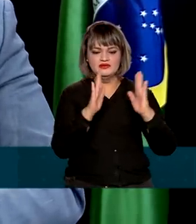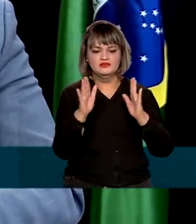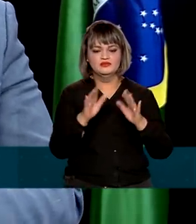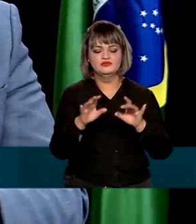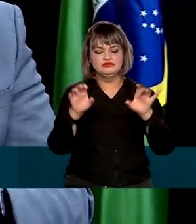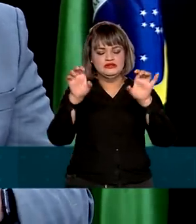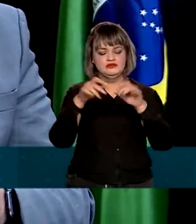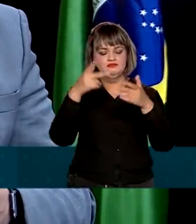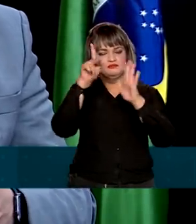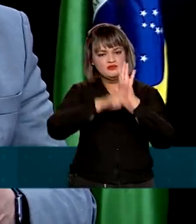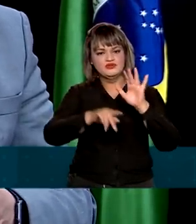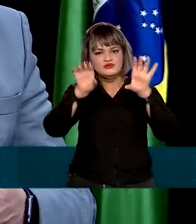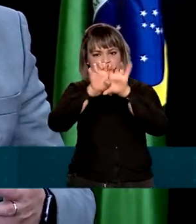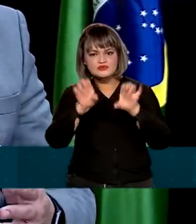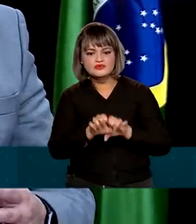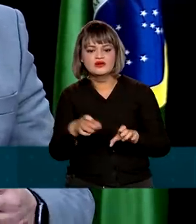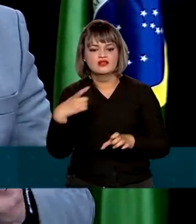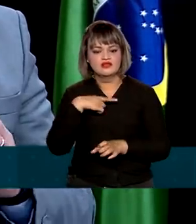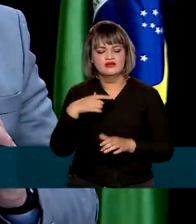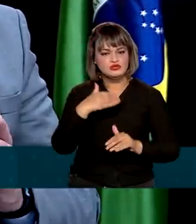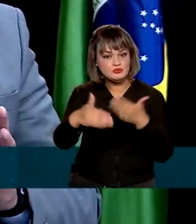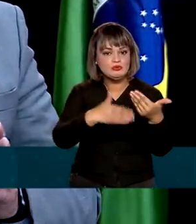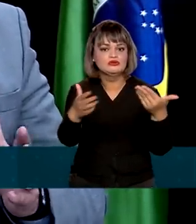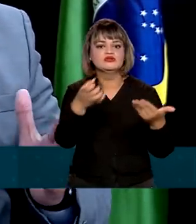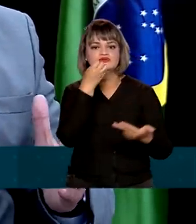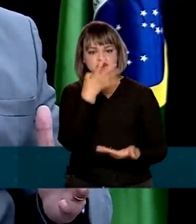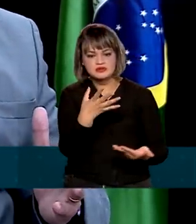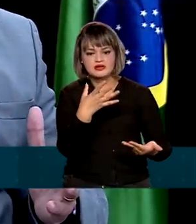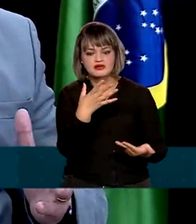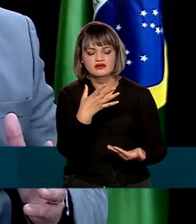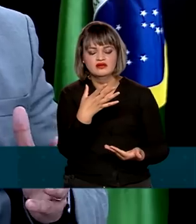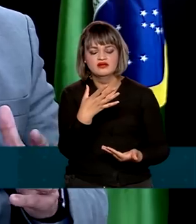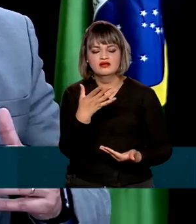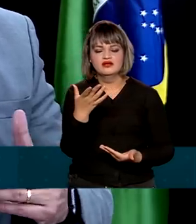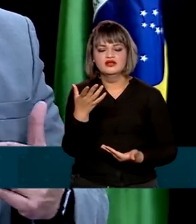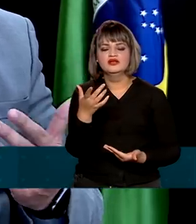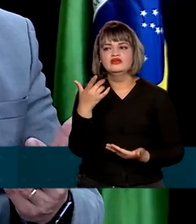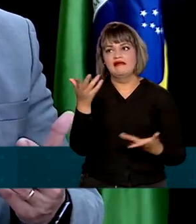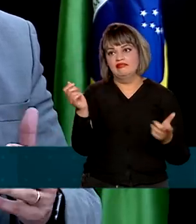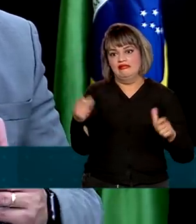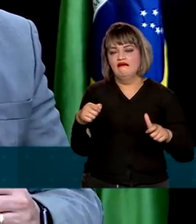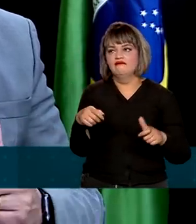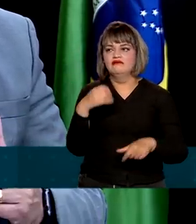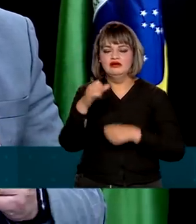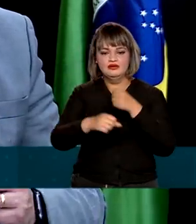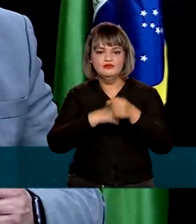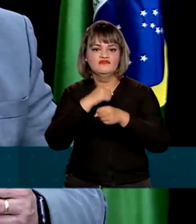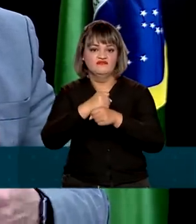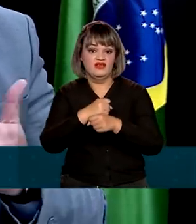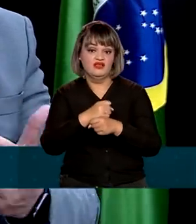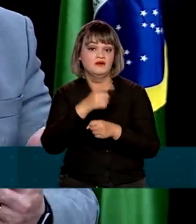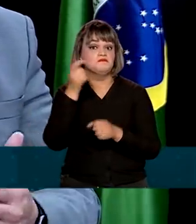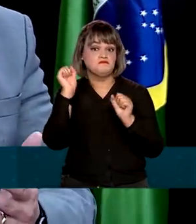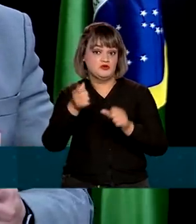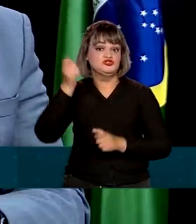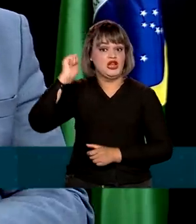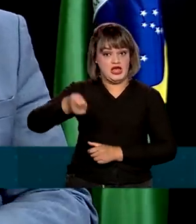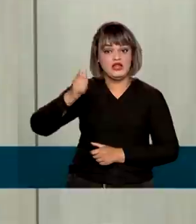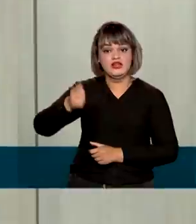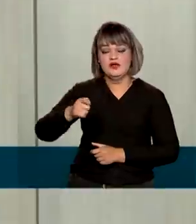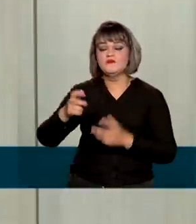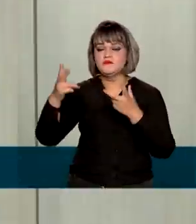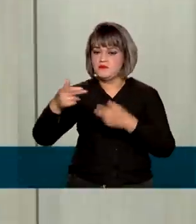estruturação de projetos então avançamos bastante Estamos permite dizer que no ano que vem mas temos leilões também